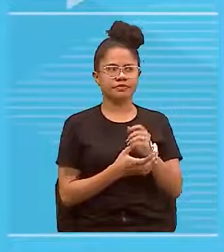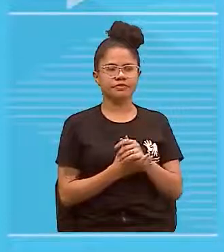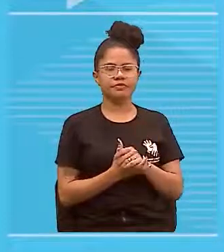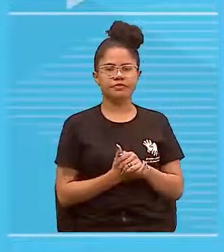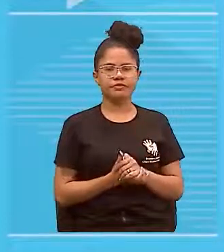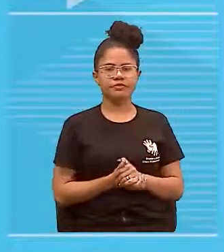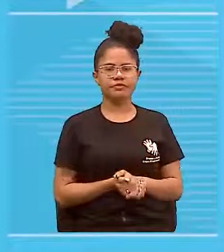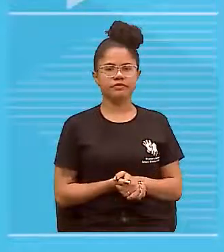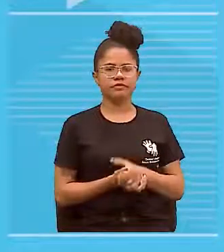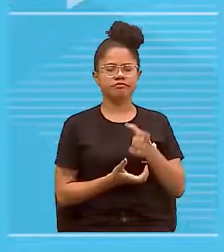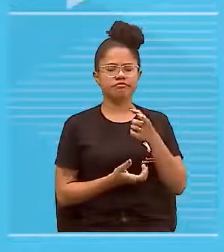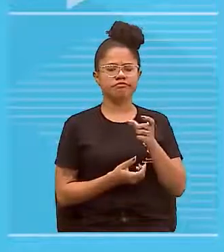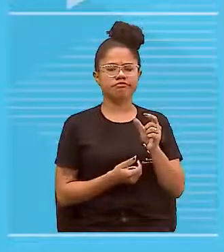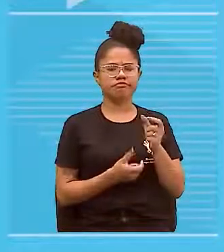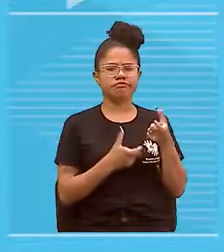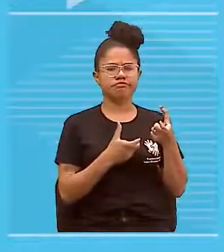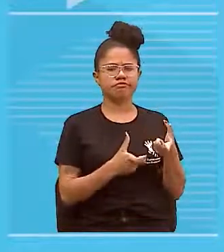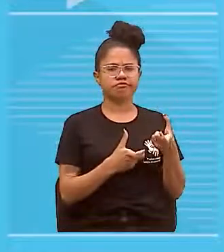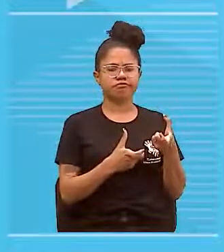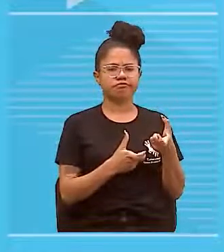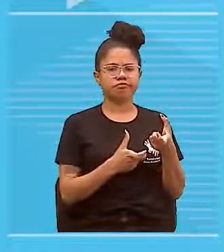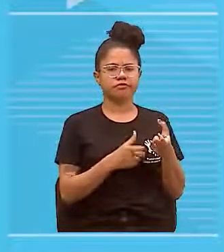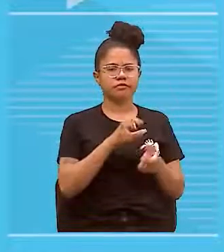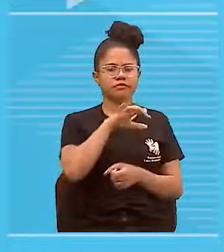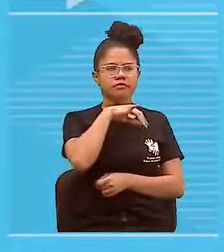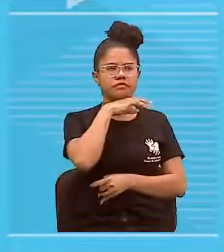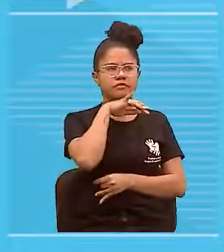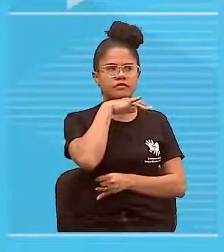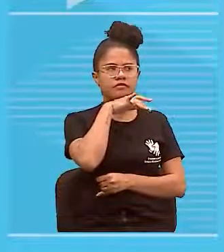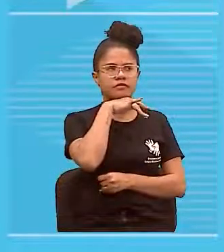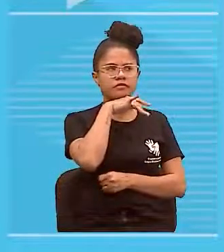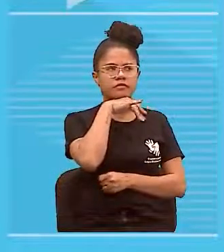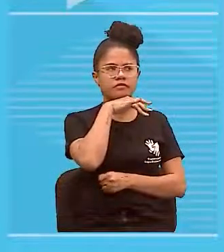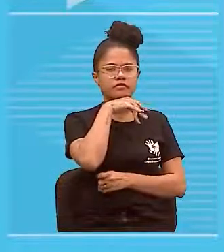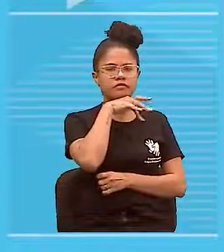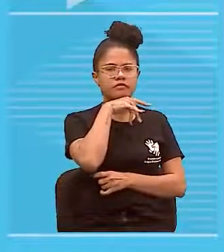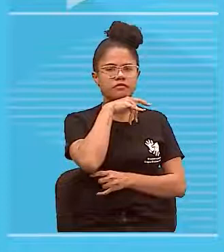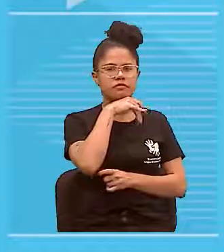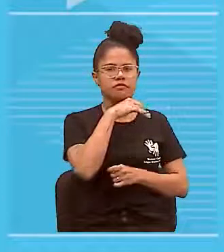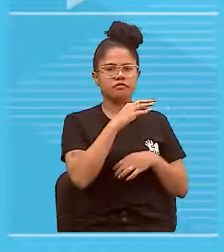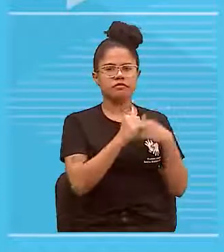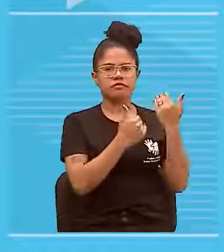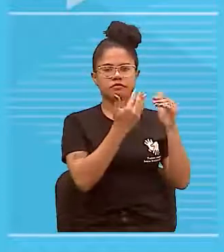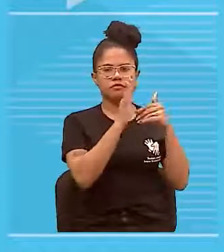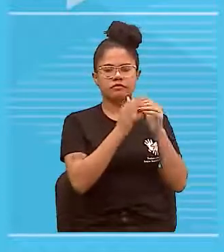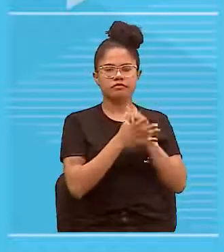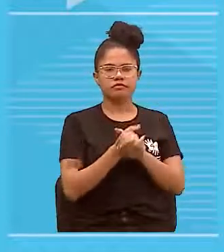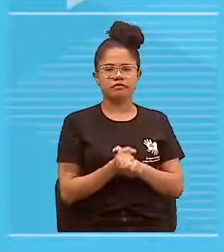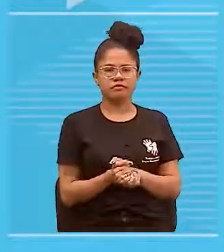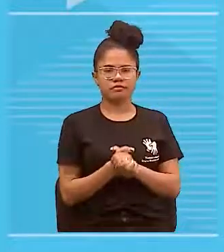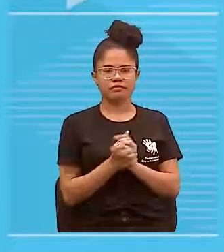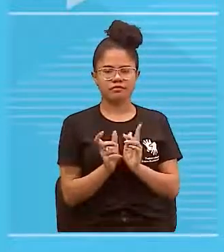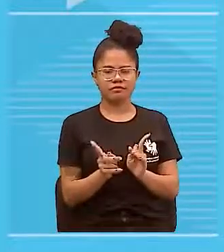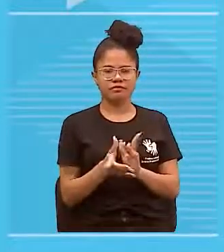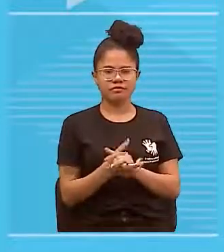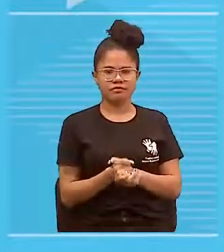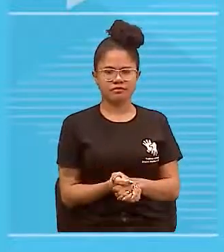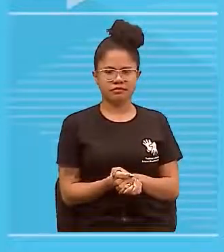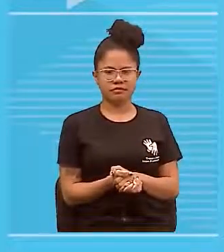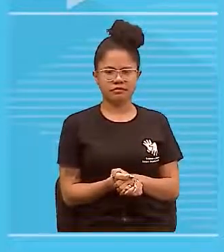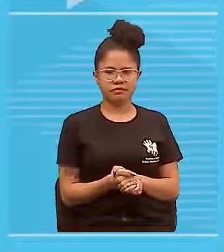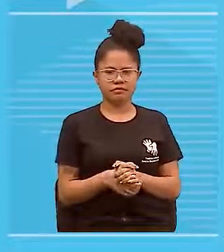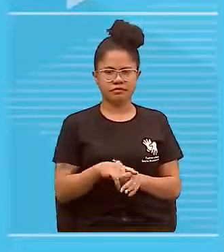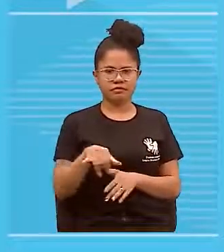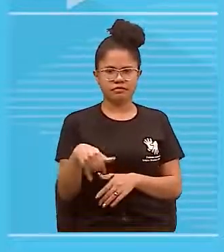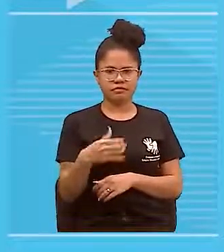é que essa espécie faz nesse ecossistema. Tá bom? Ok? Aí, ó, o Jack